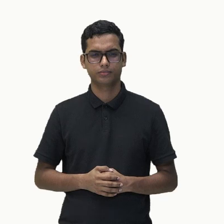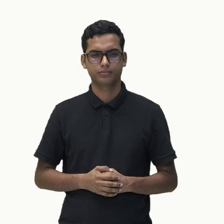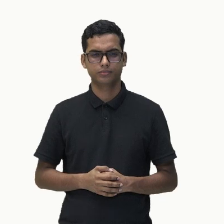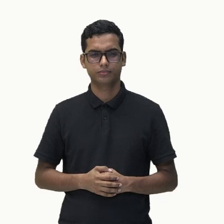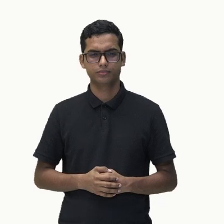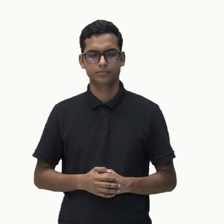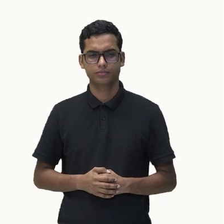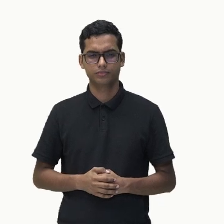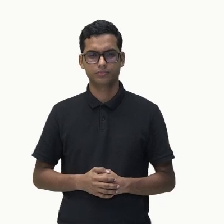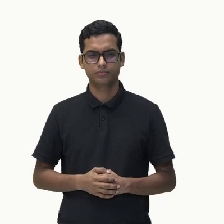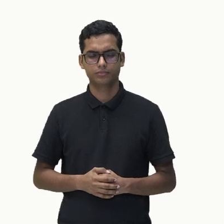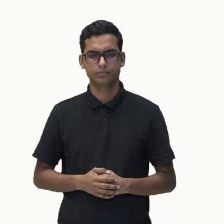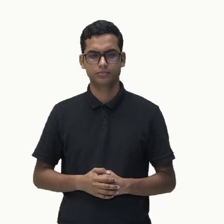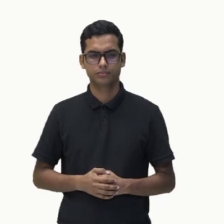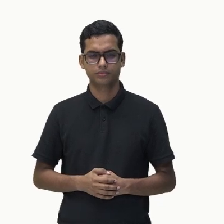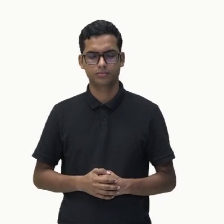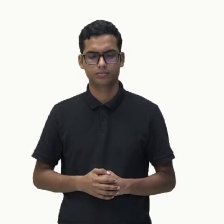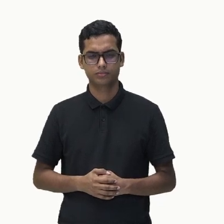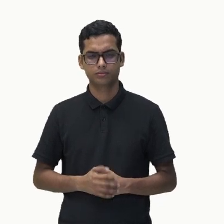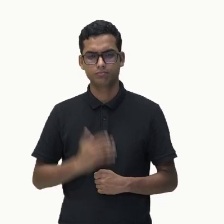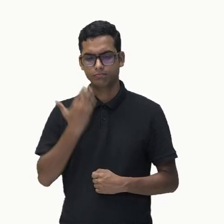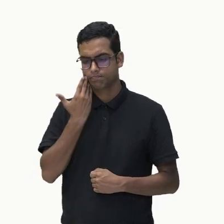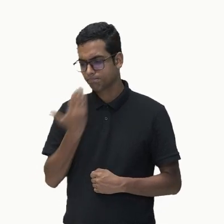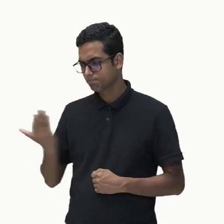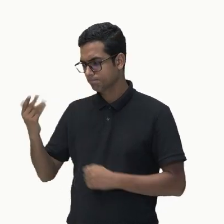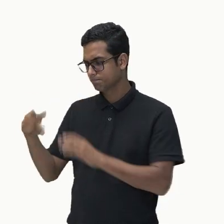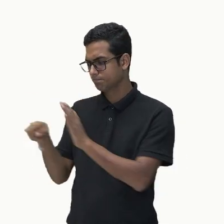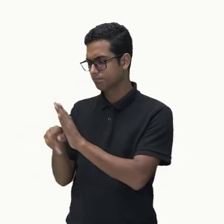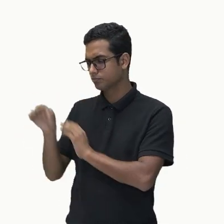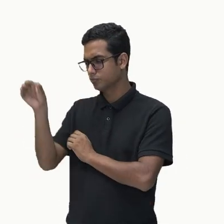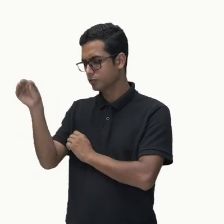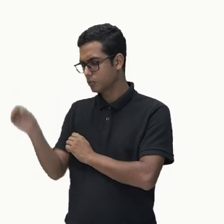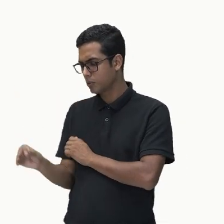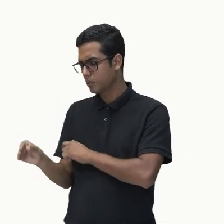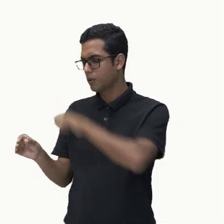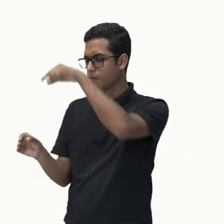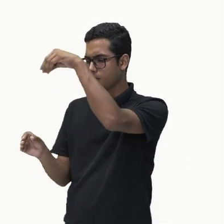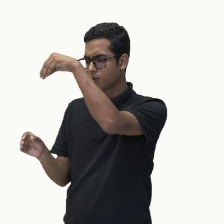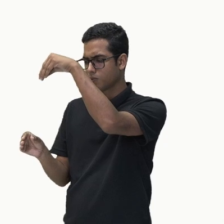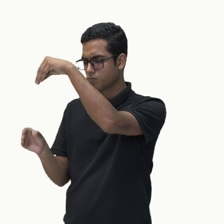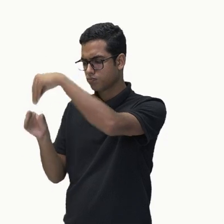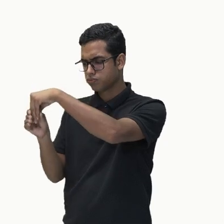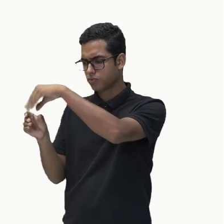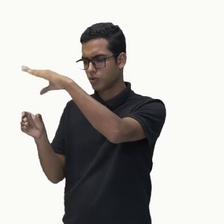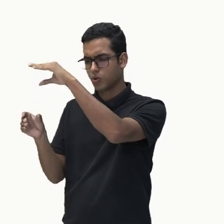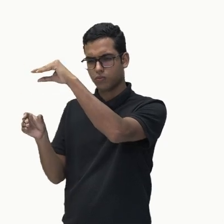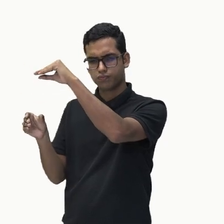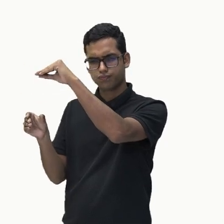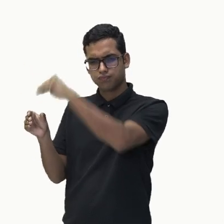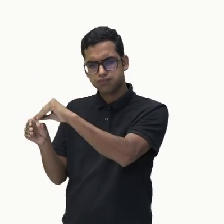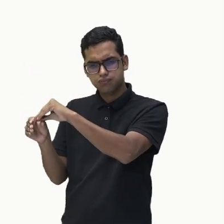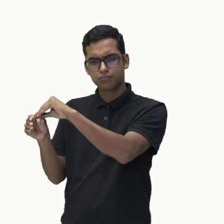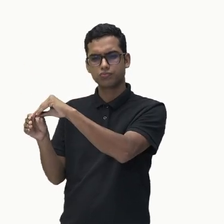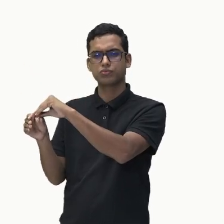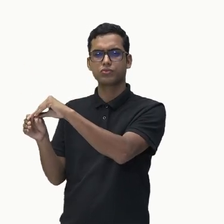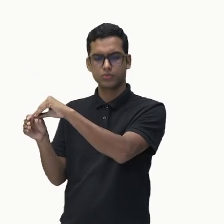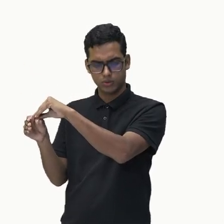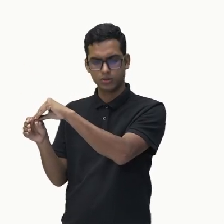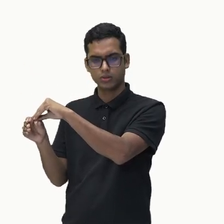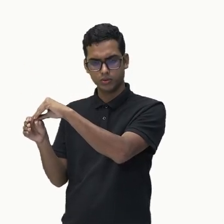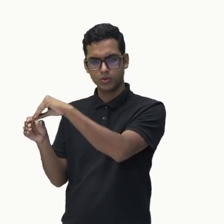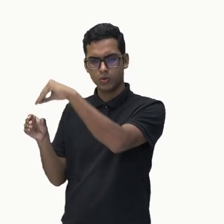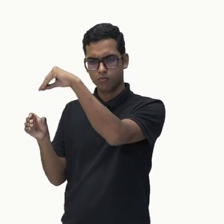menor, ela vai ser transmitida integralmente a todos os pontos contidos